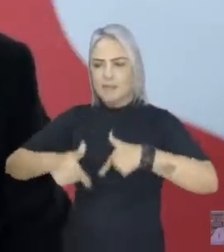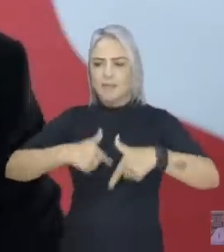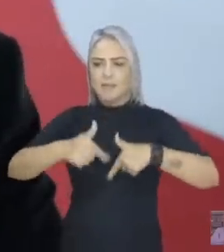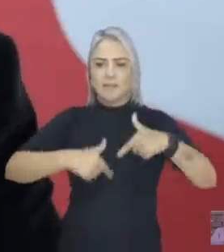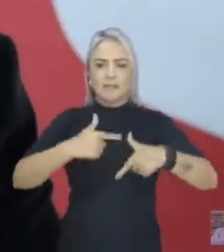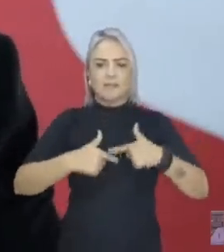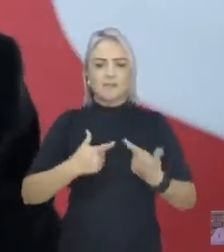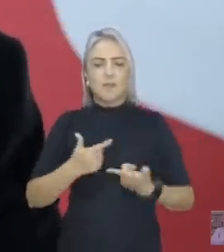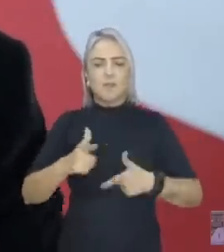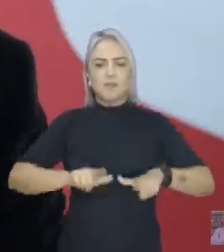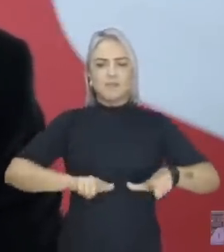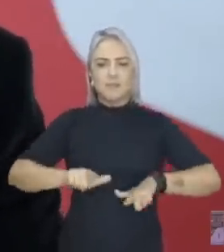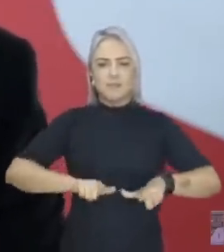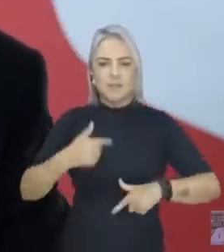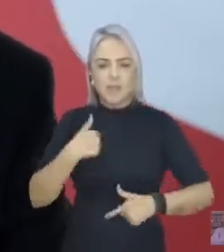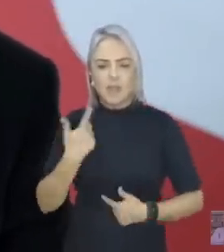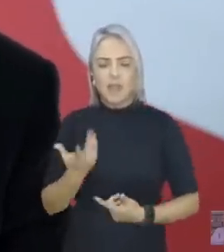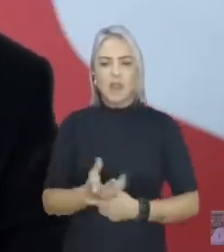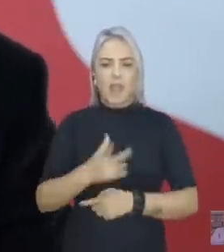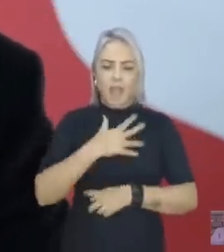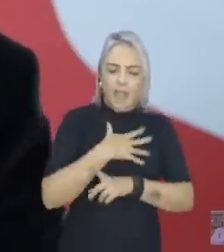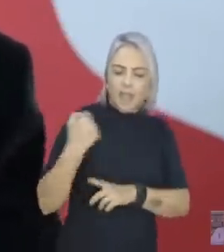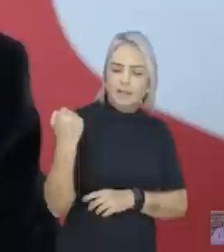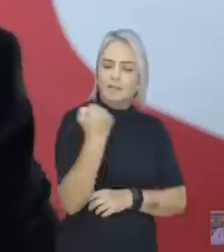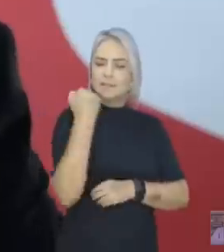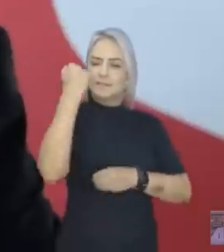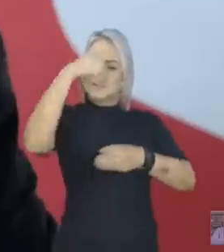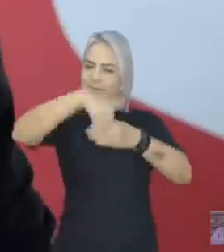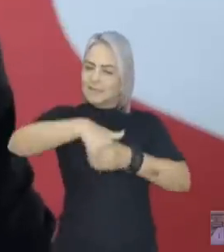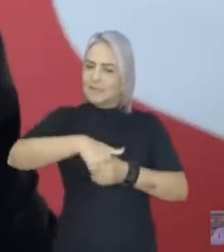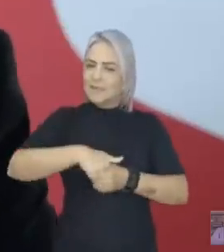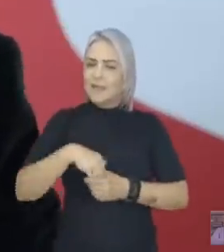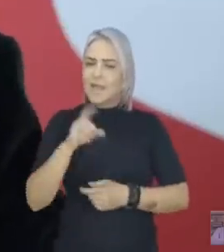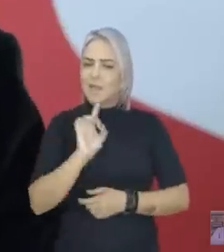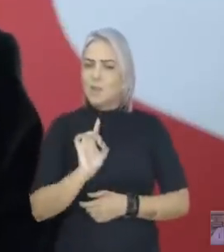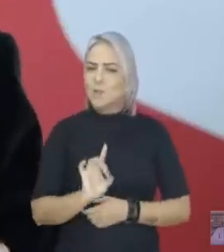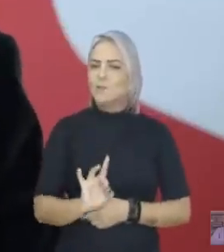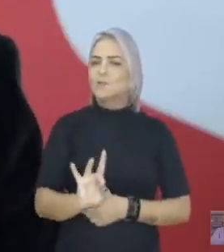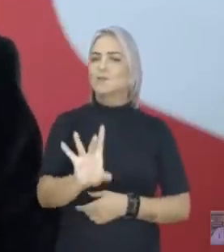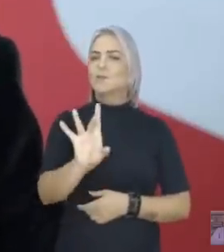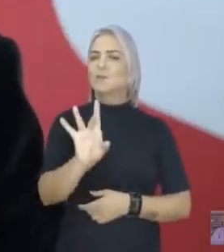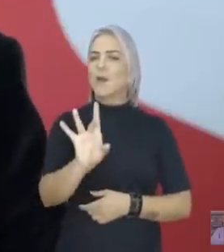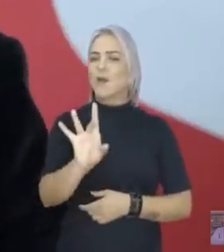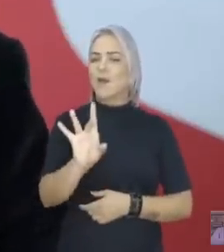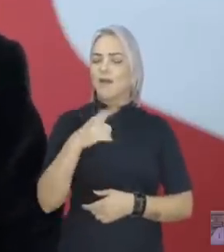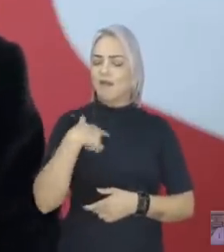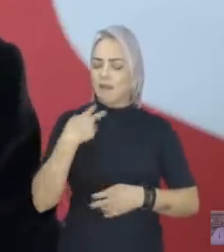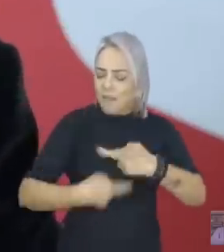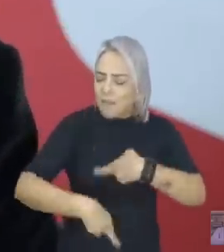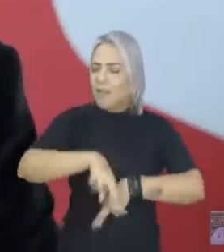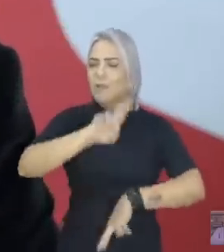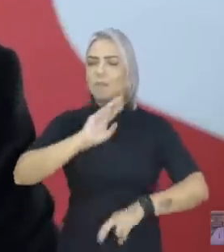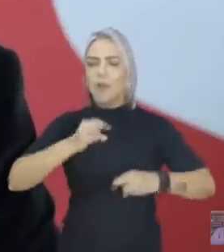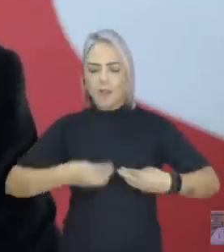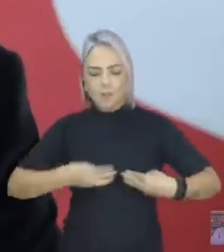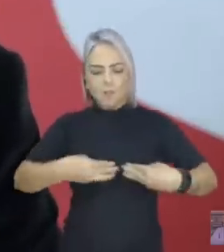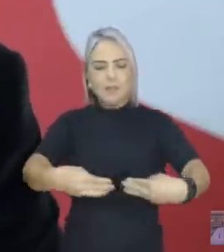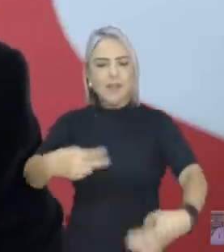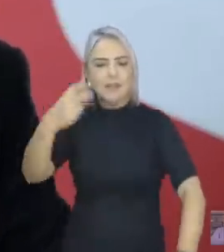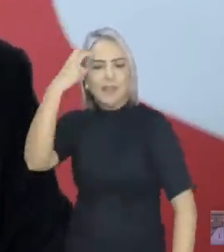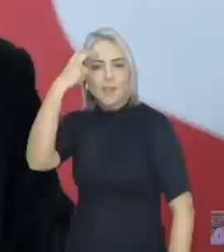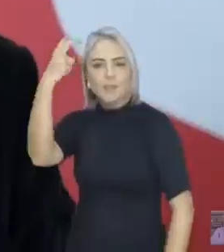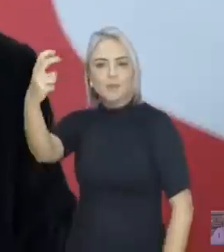gente ganhar as eleições, a gente não apenas vai recuperar o Ministério da Cultura na